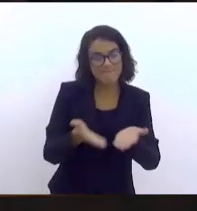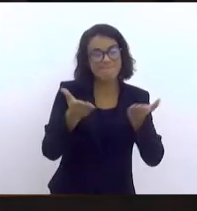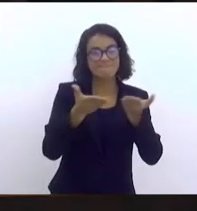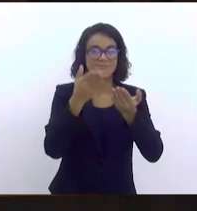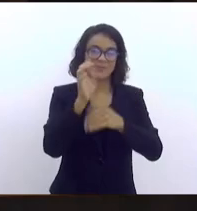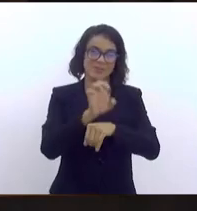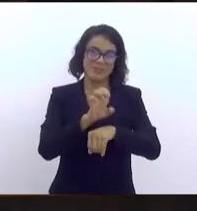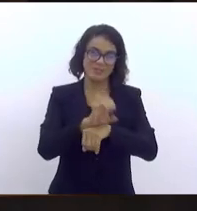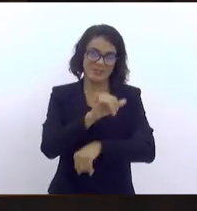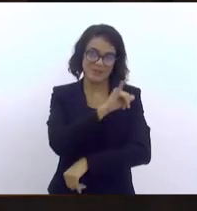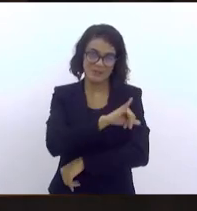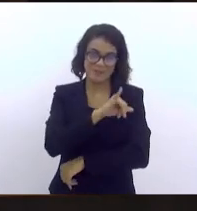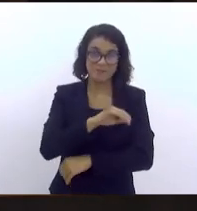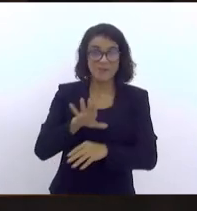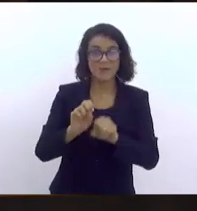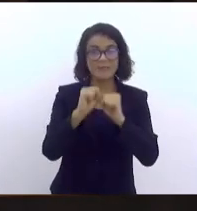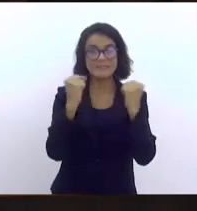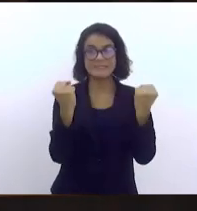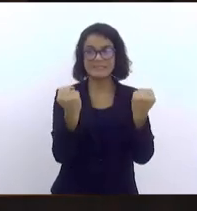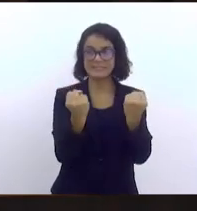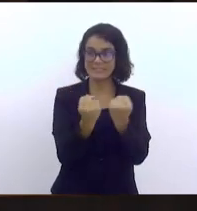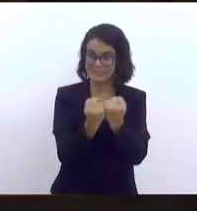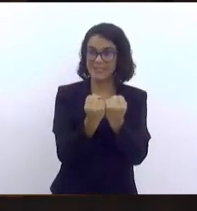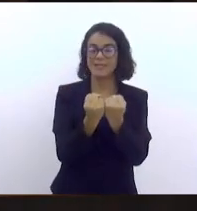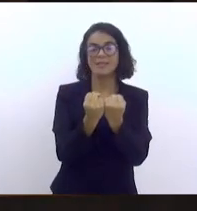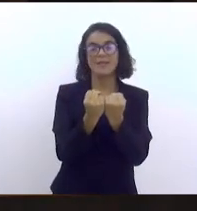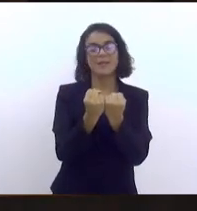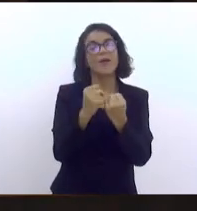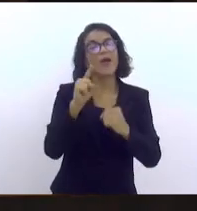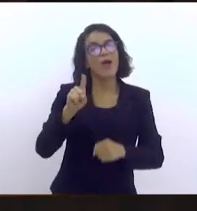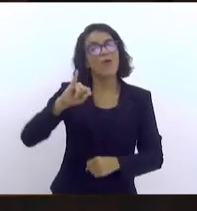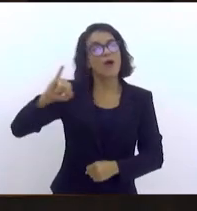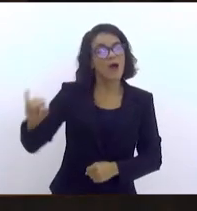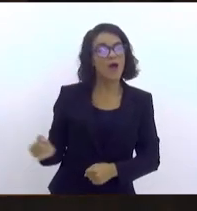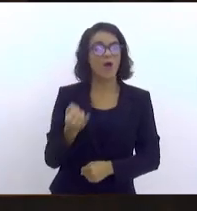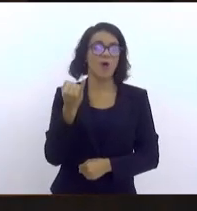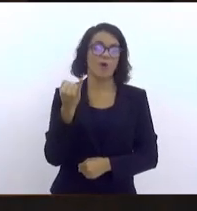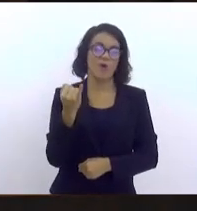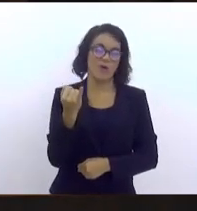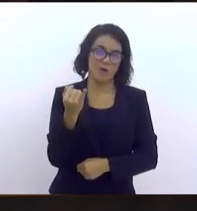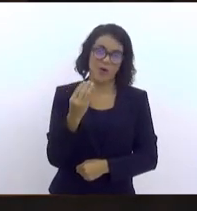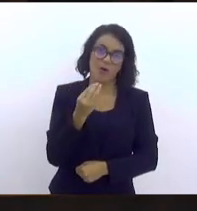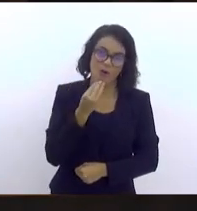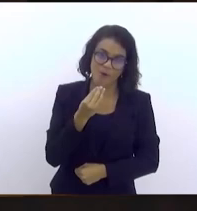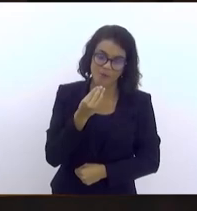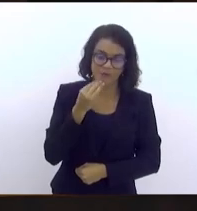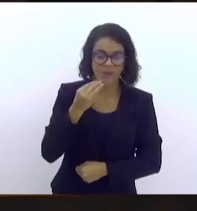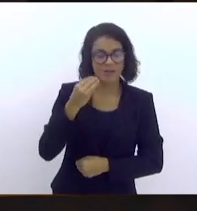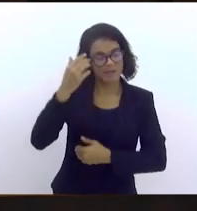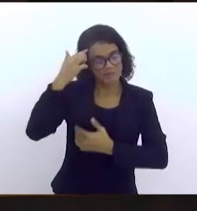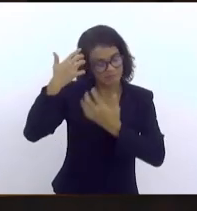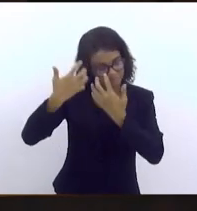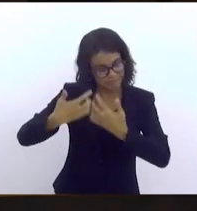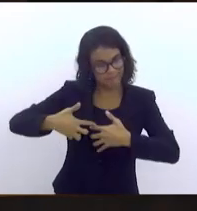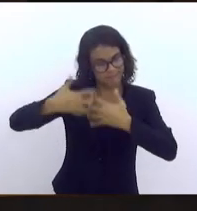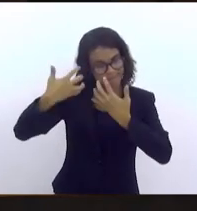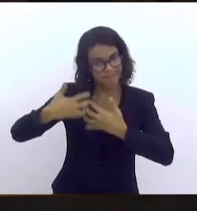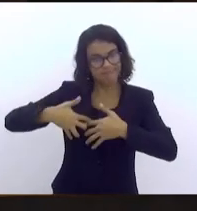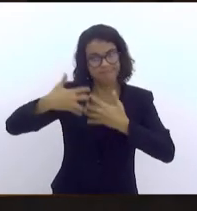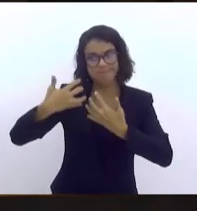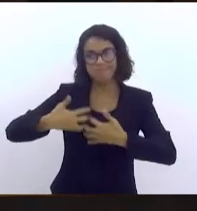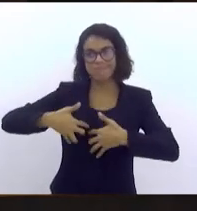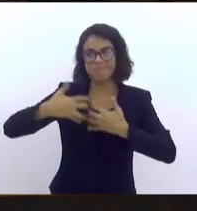então Esse seminário é justamente uma oportunidade de a gente com o tempo refletir sobre